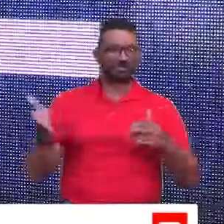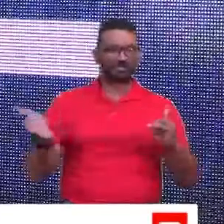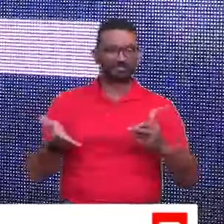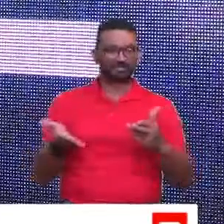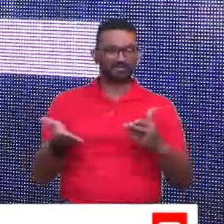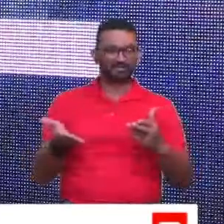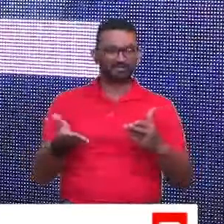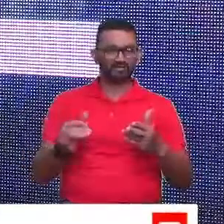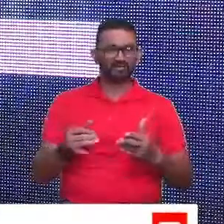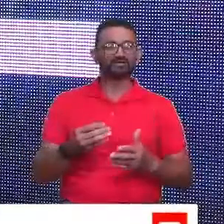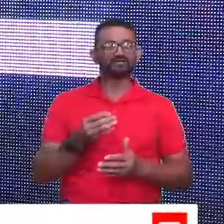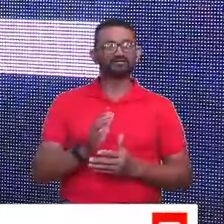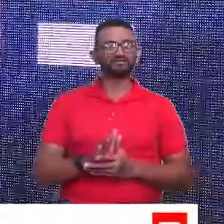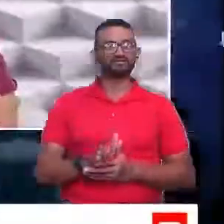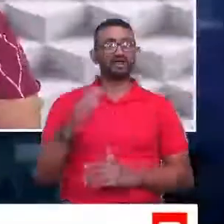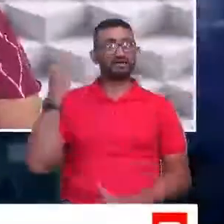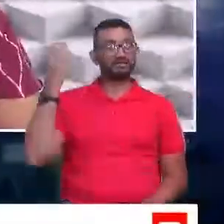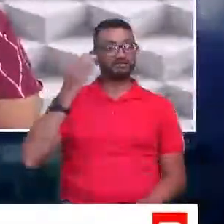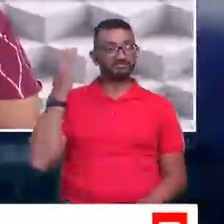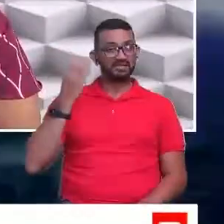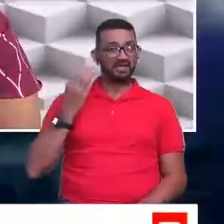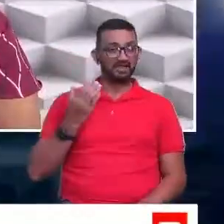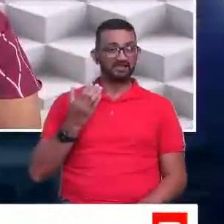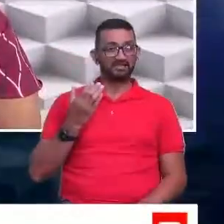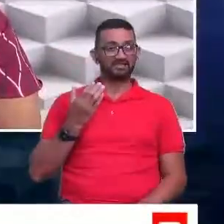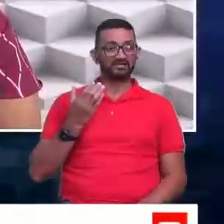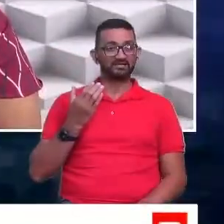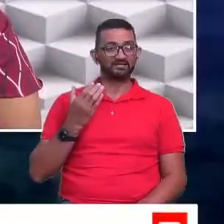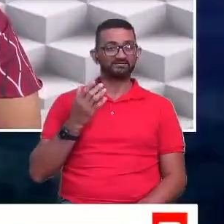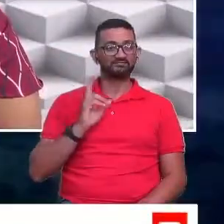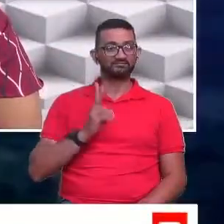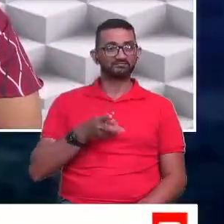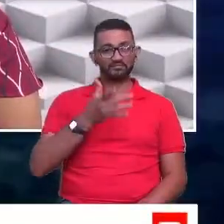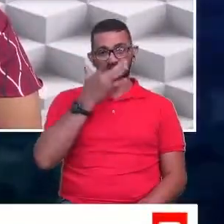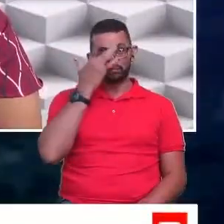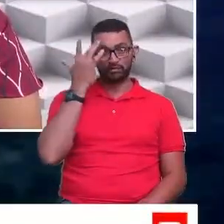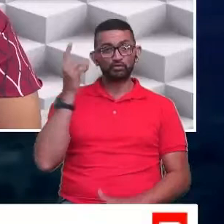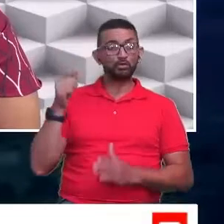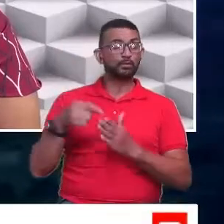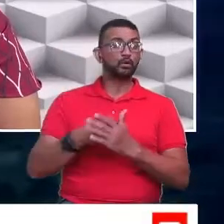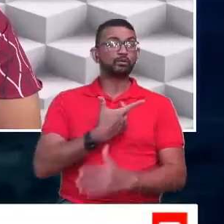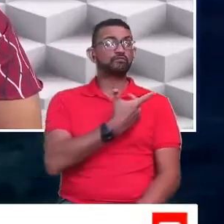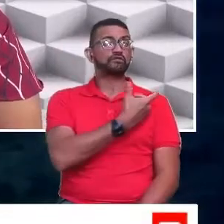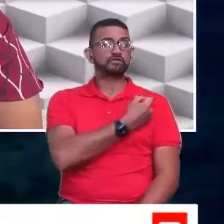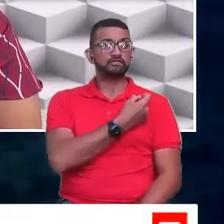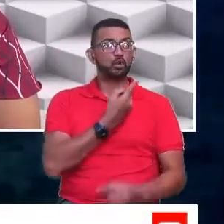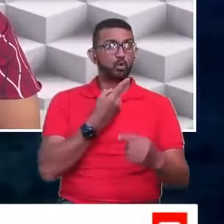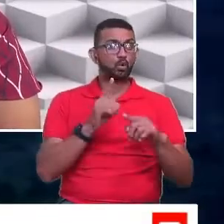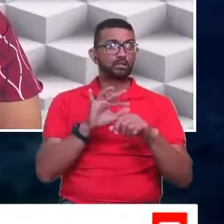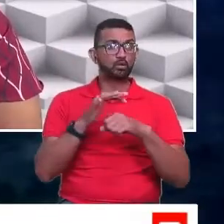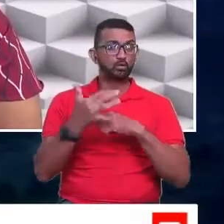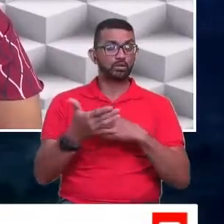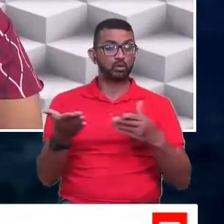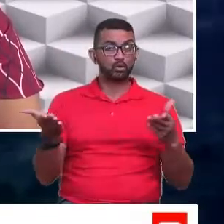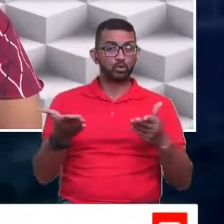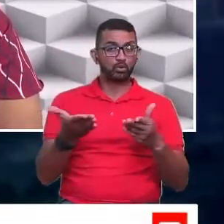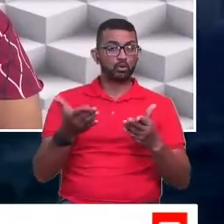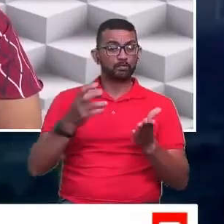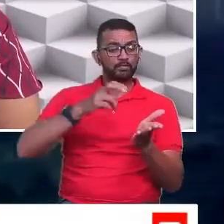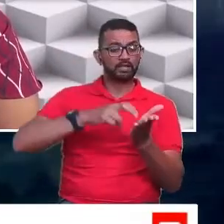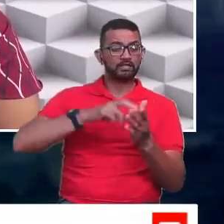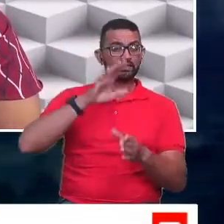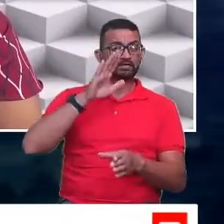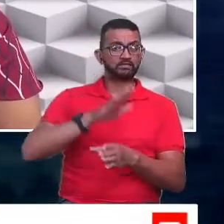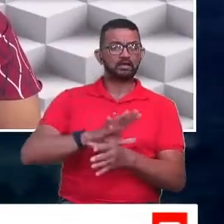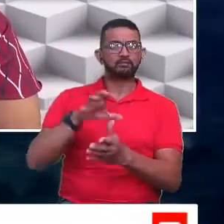Oi e aí vou pedir para produção já colocar a Ceará aqui na tela comigo ciarla toda a noite as pessoas perguntam sobre vacinação contra com vídeo